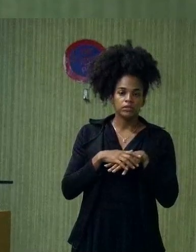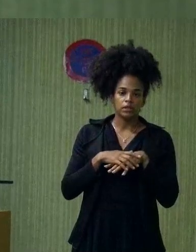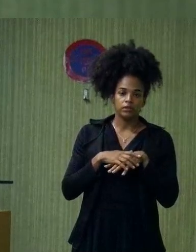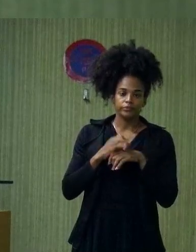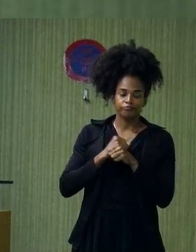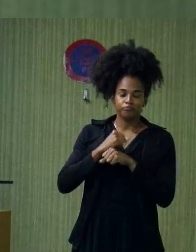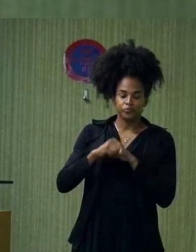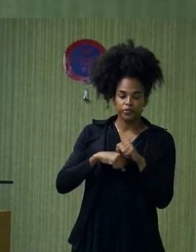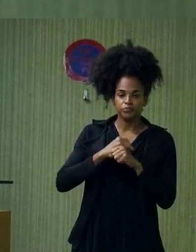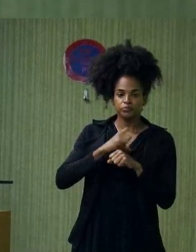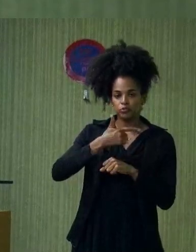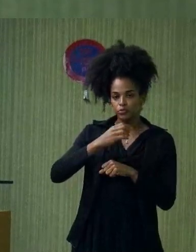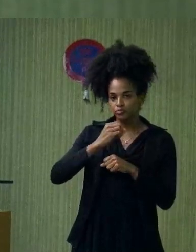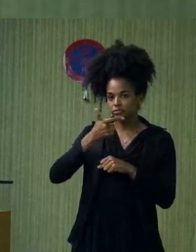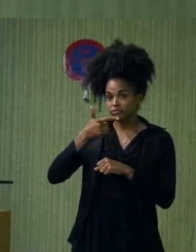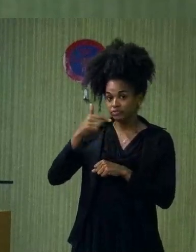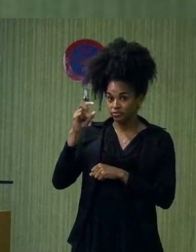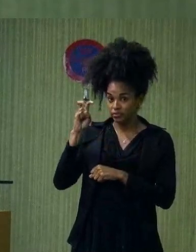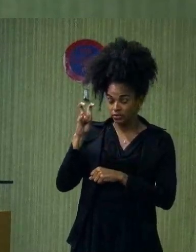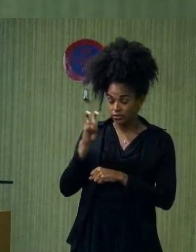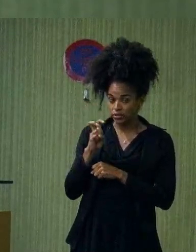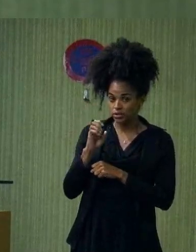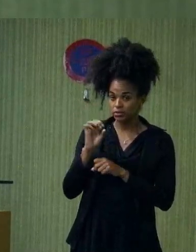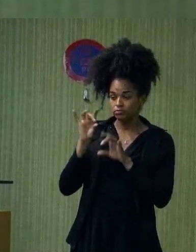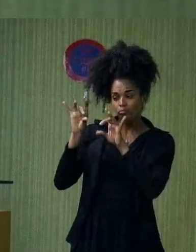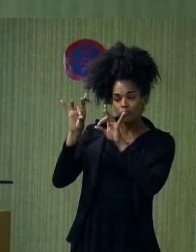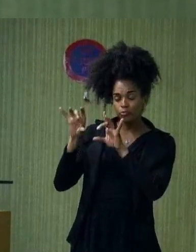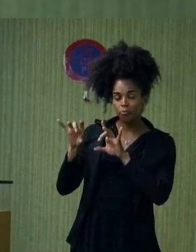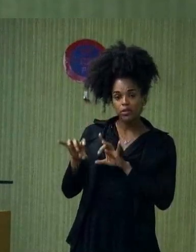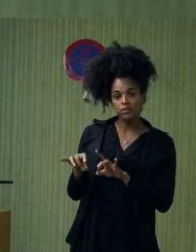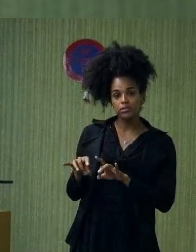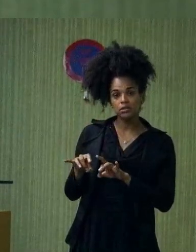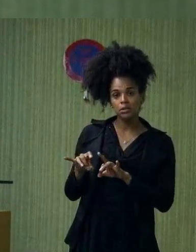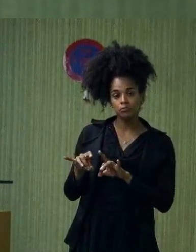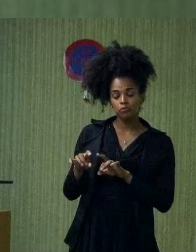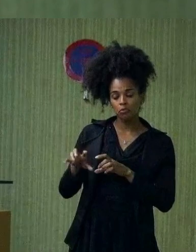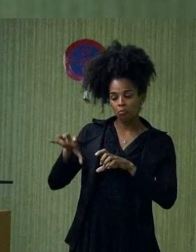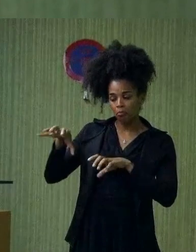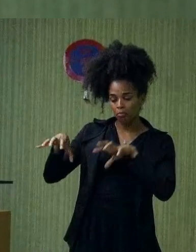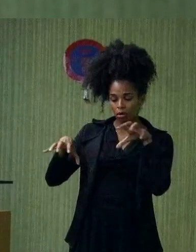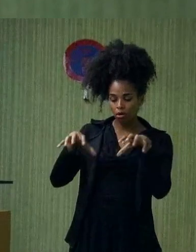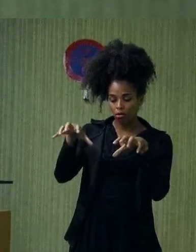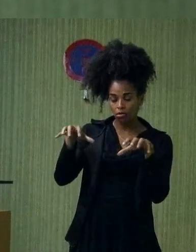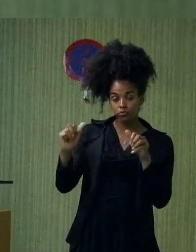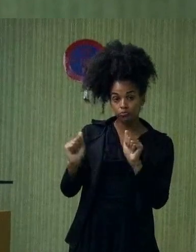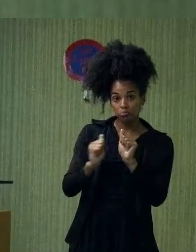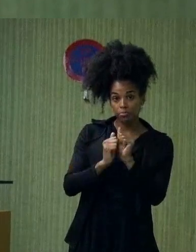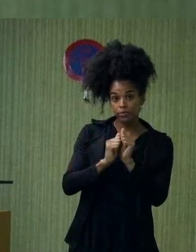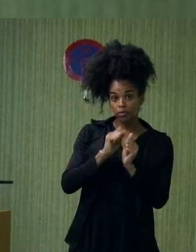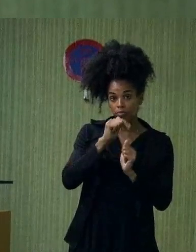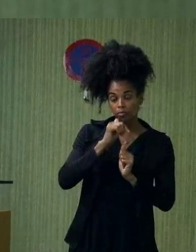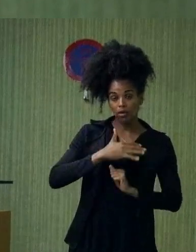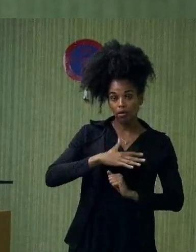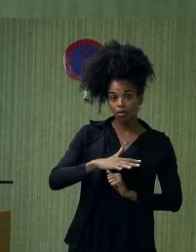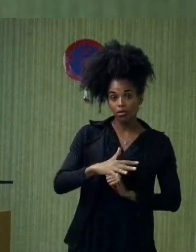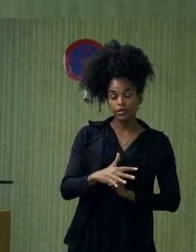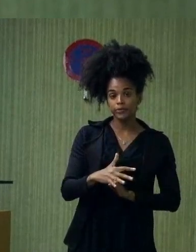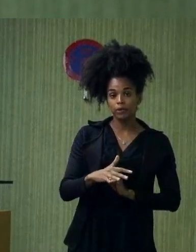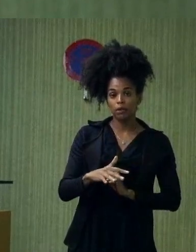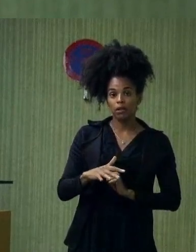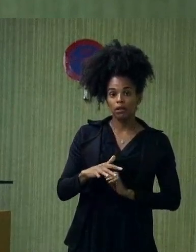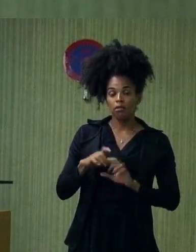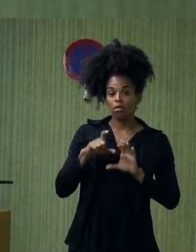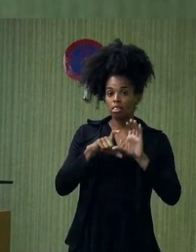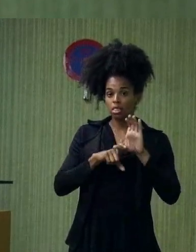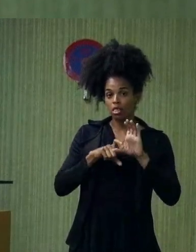agora já vai ser já vai ser um bem E difer como eles dizem calendário diferenciado ele vai ficar o